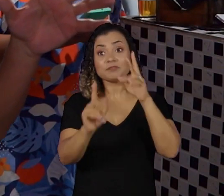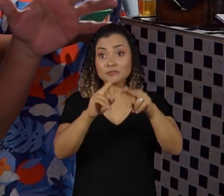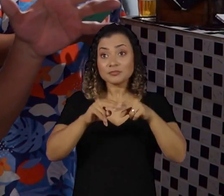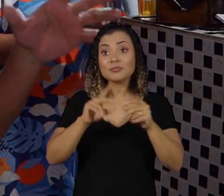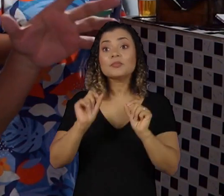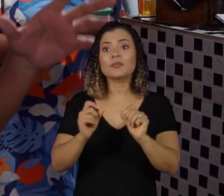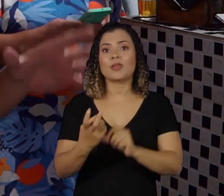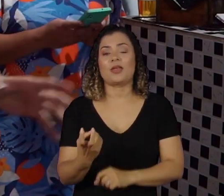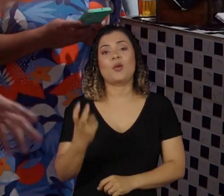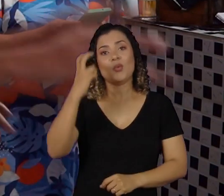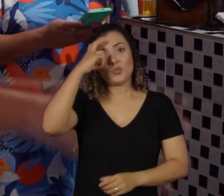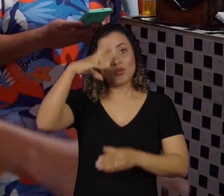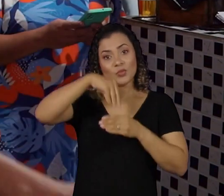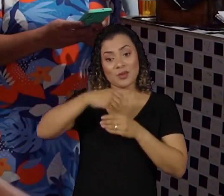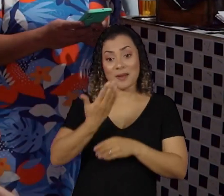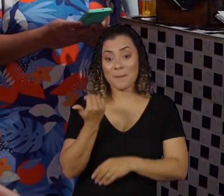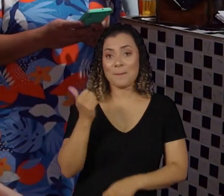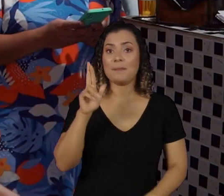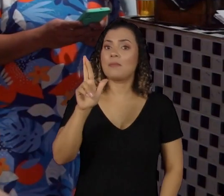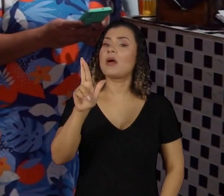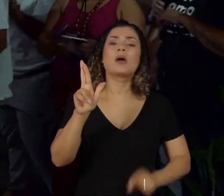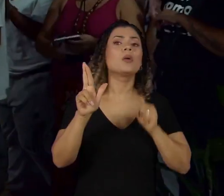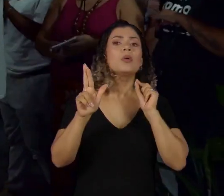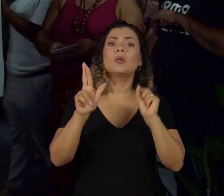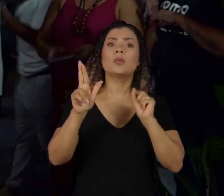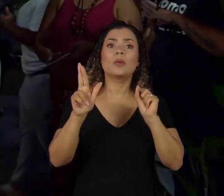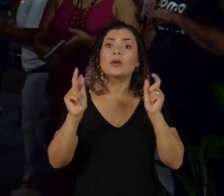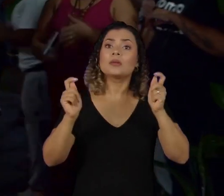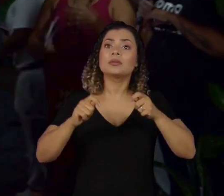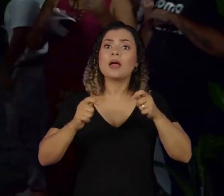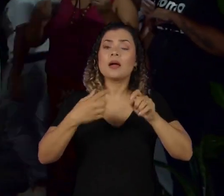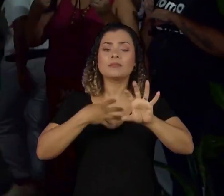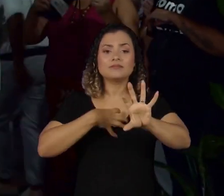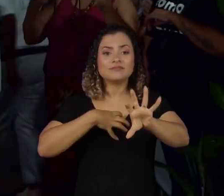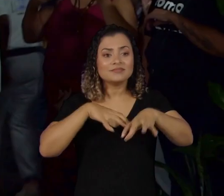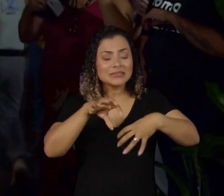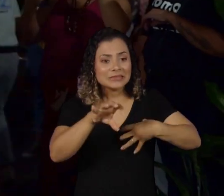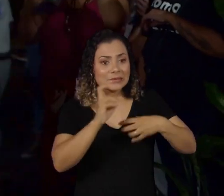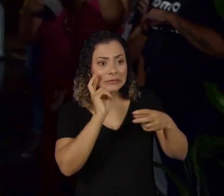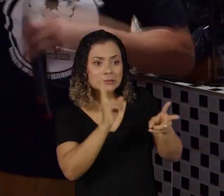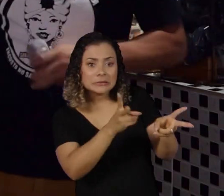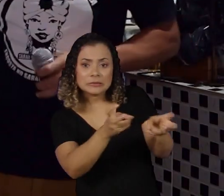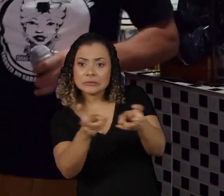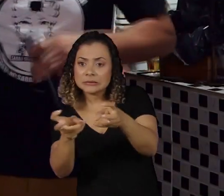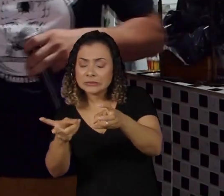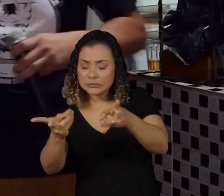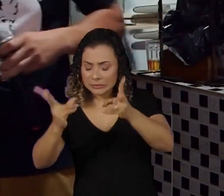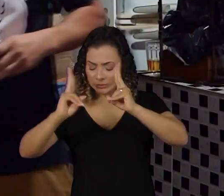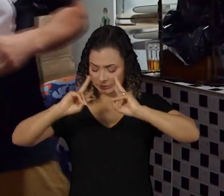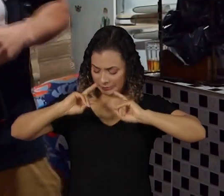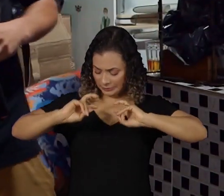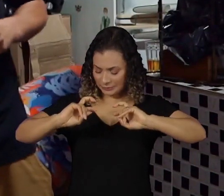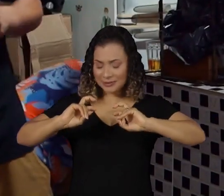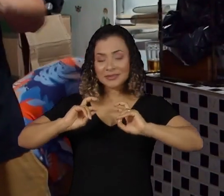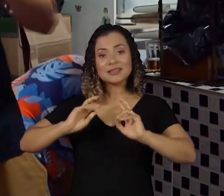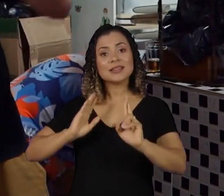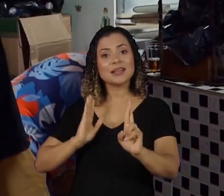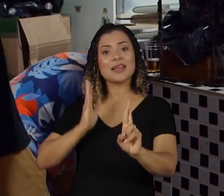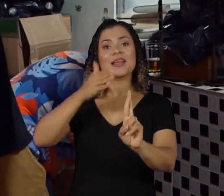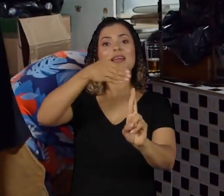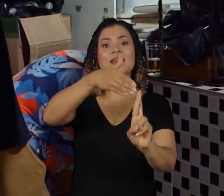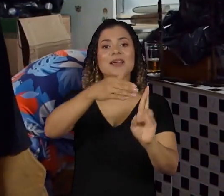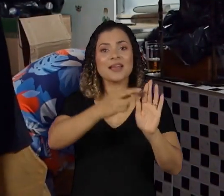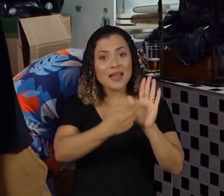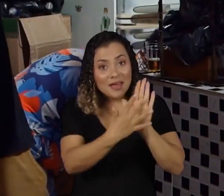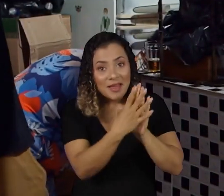cultura dos bares, né? Porque a gente consegue se ver, perceber a nossa representatividade, né? E